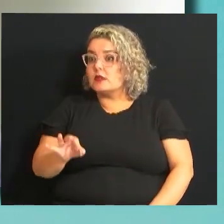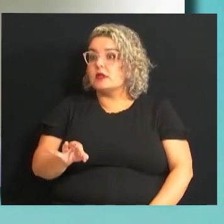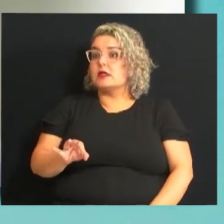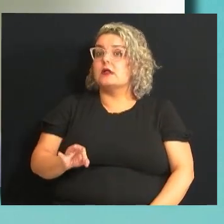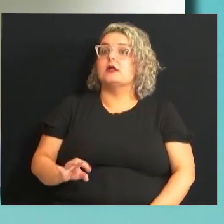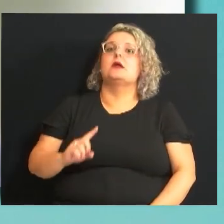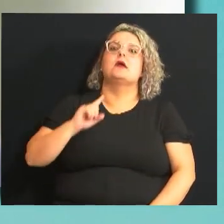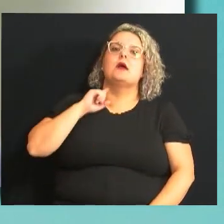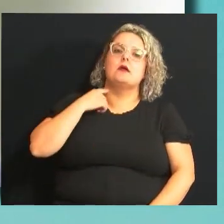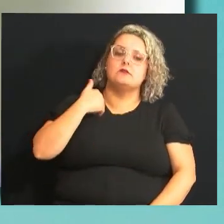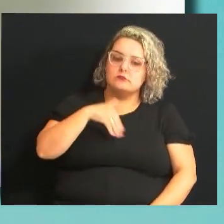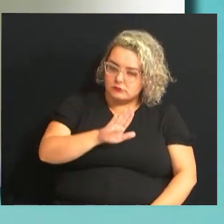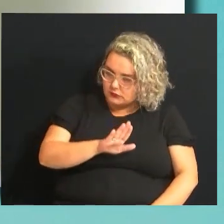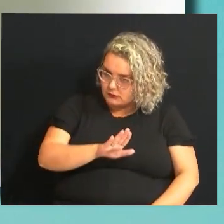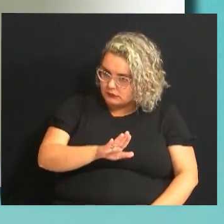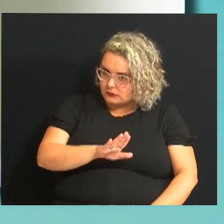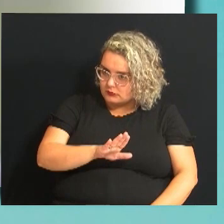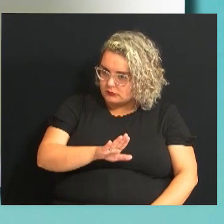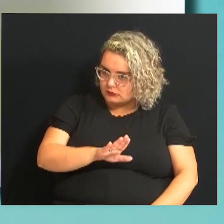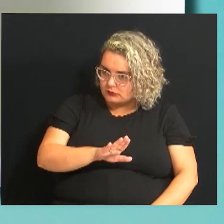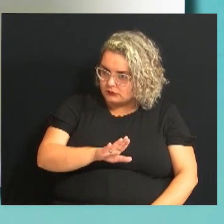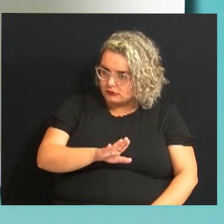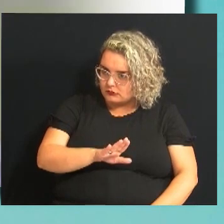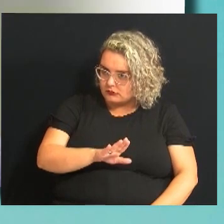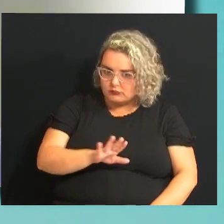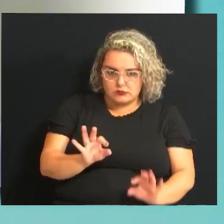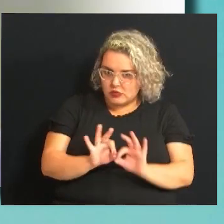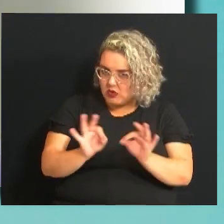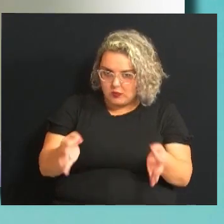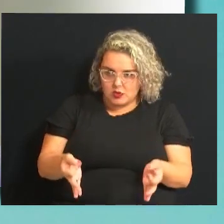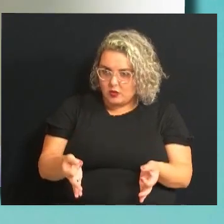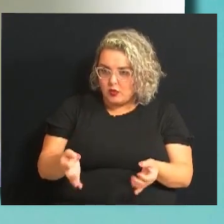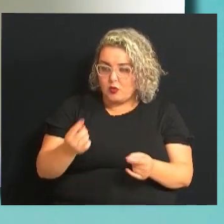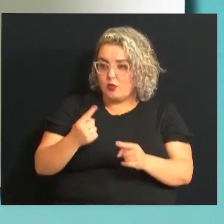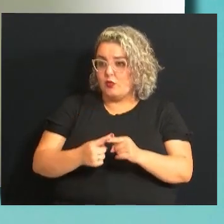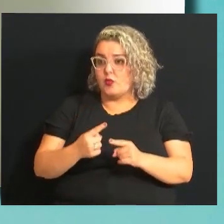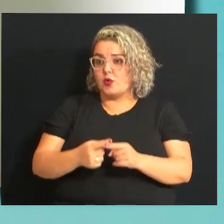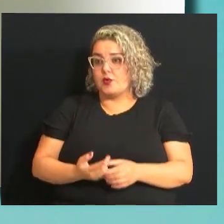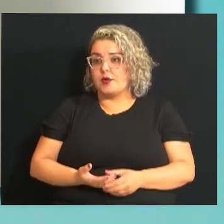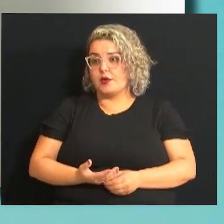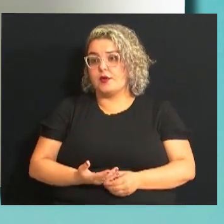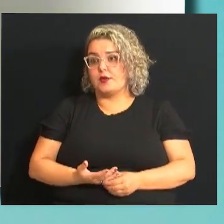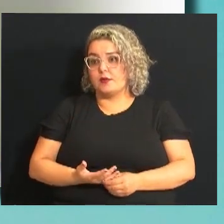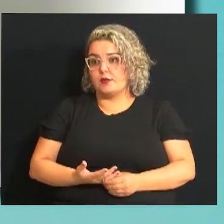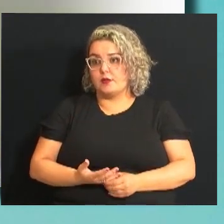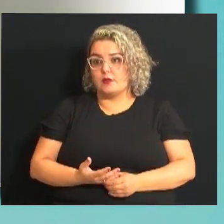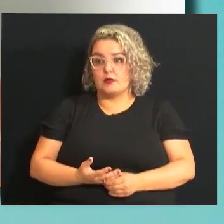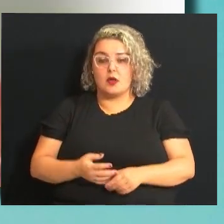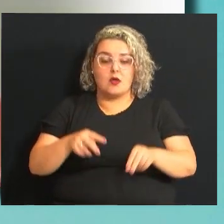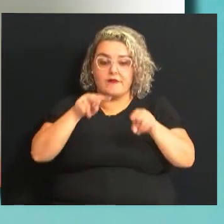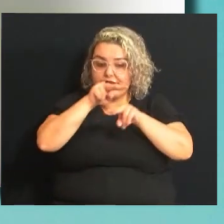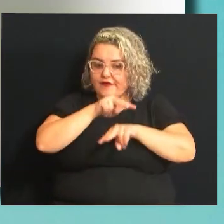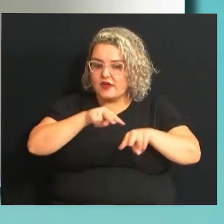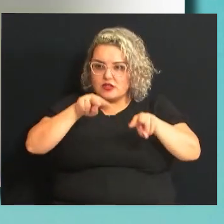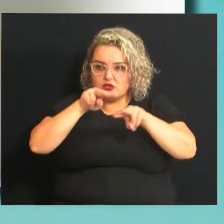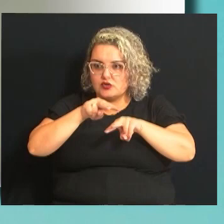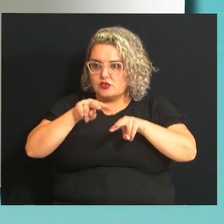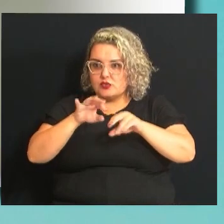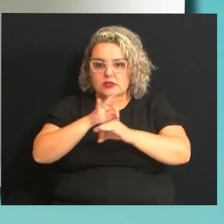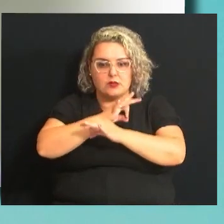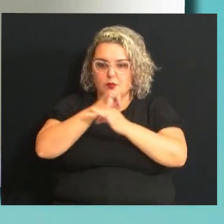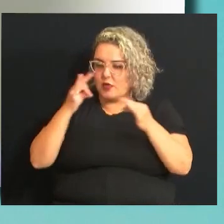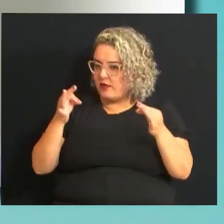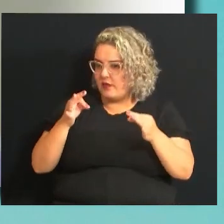A gente foi mais a fundo e a gente descobriu que quase que 70% desses que são jogados fora simplesmente por